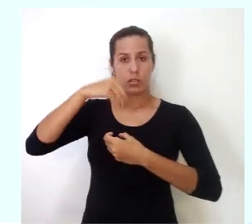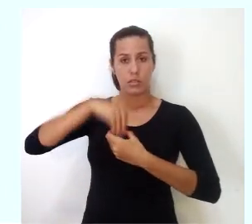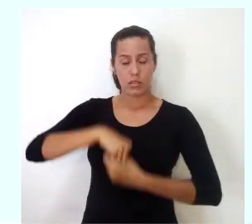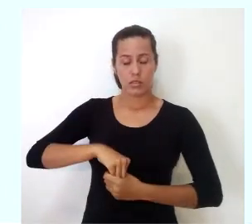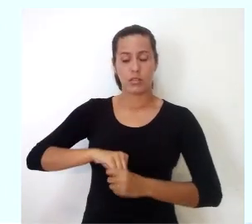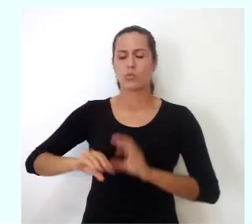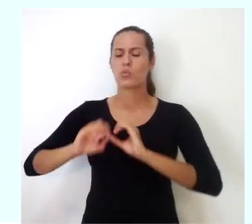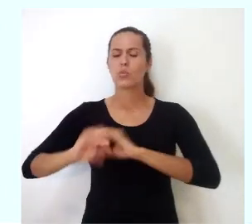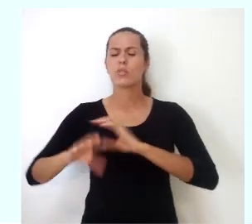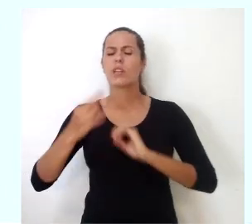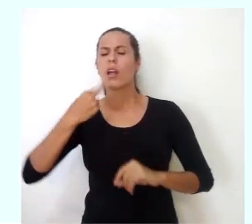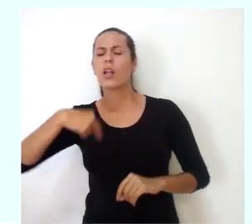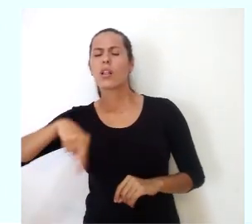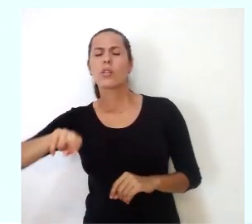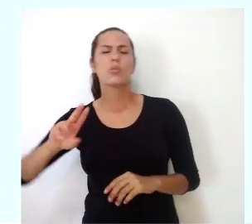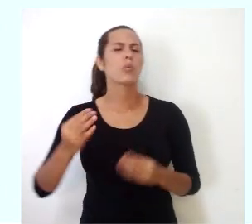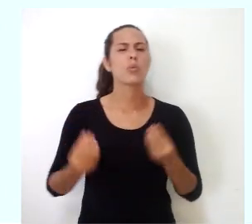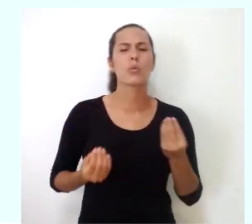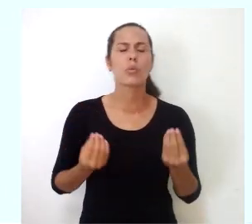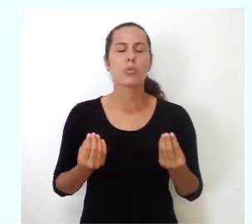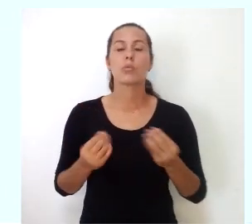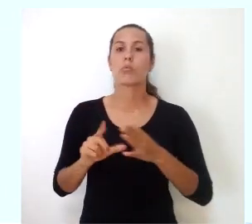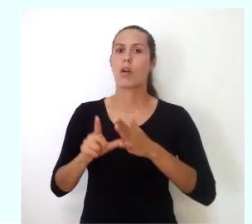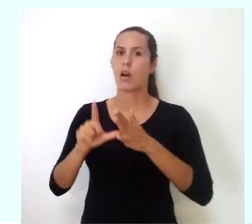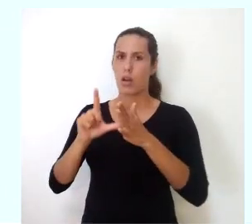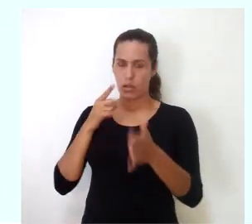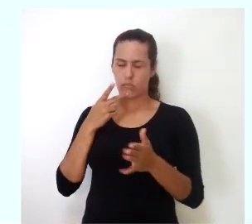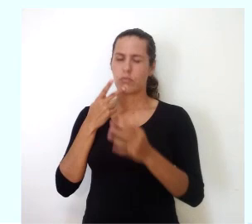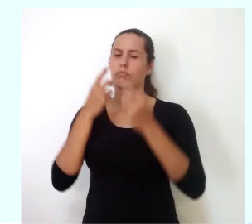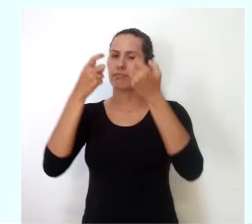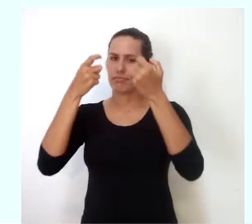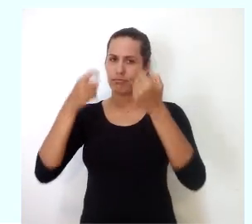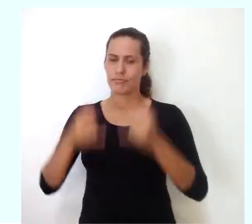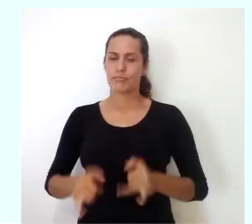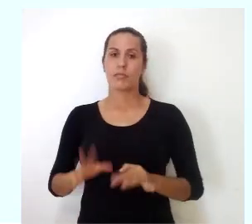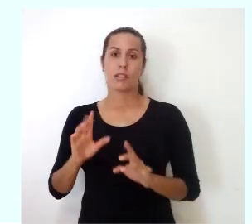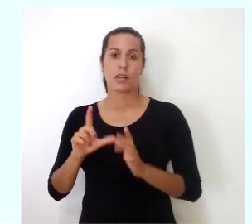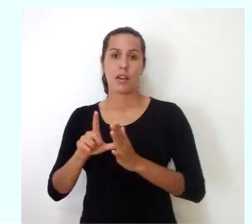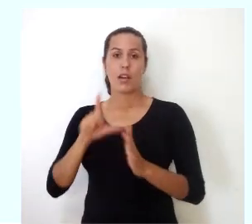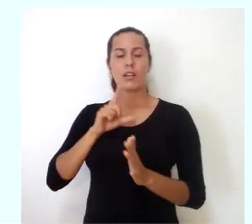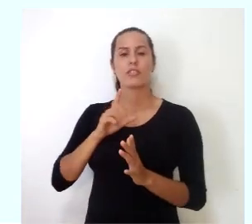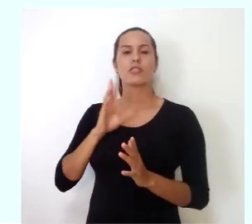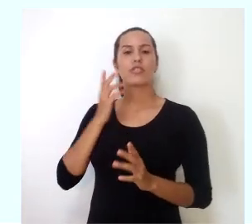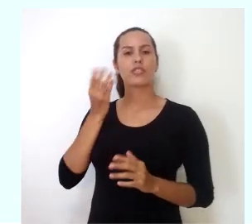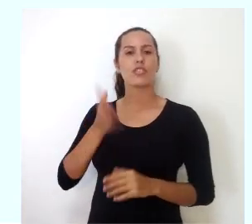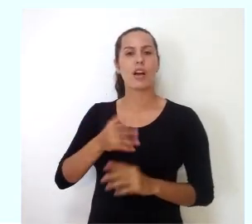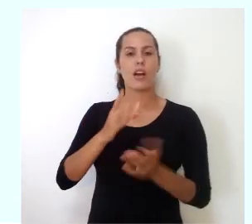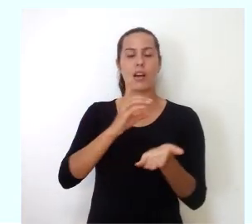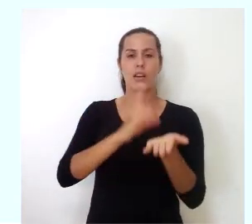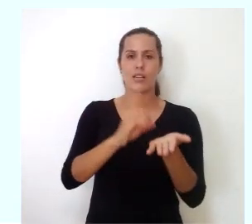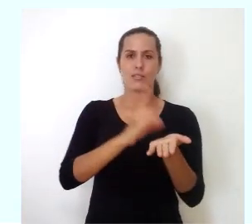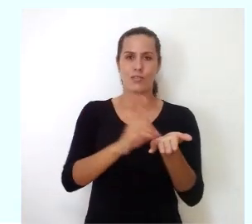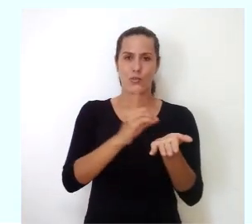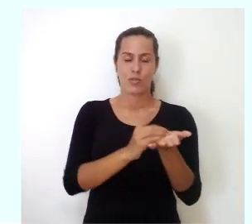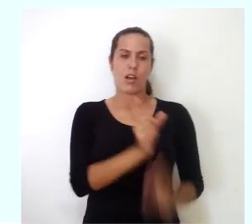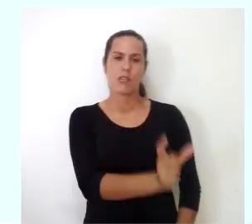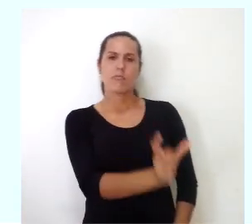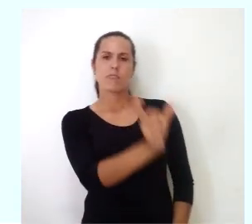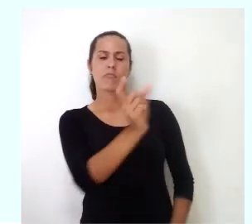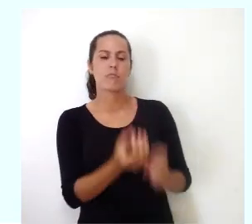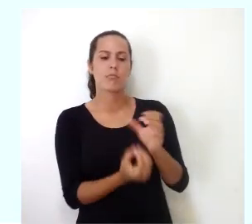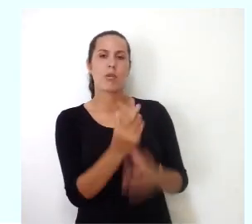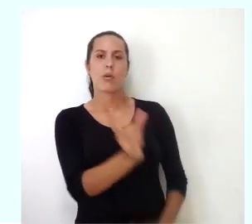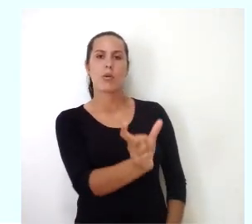componente ensino religioso? Já antecipo, como aqui nós acabamos de observar na etimologia da palavra